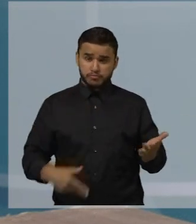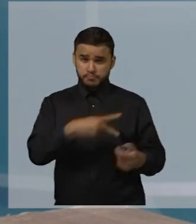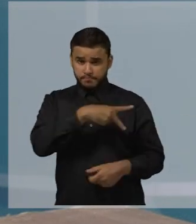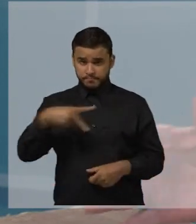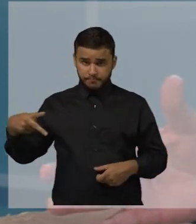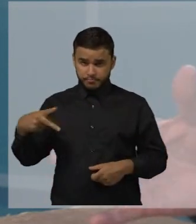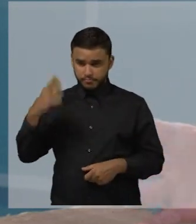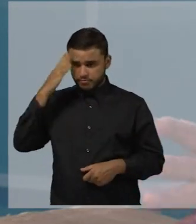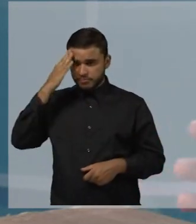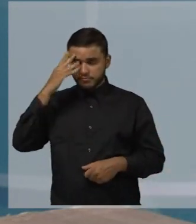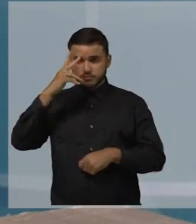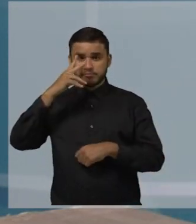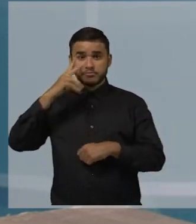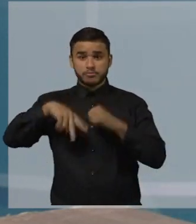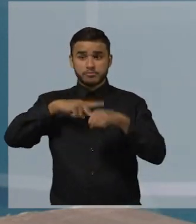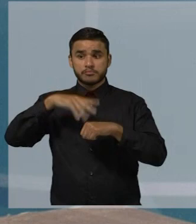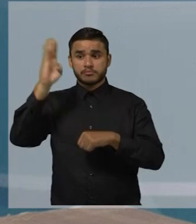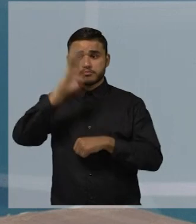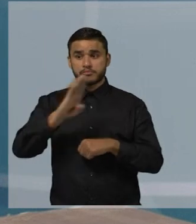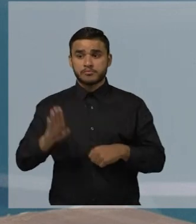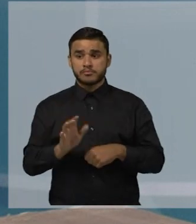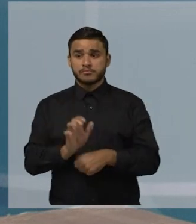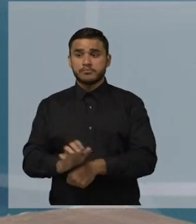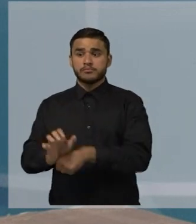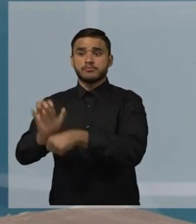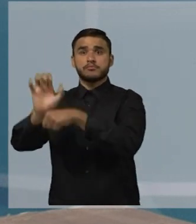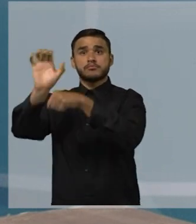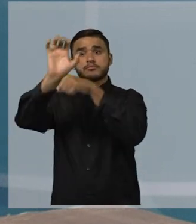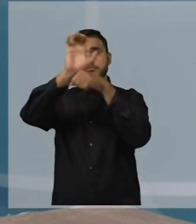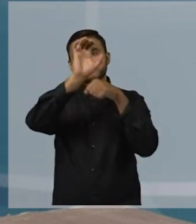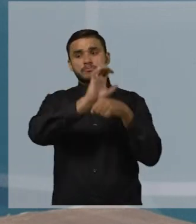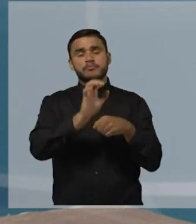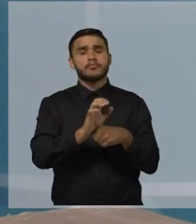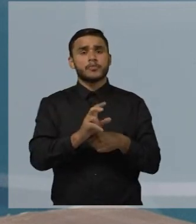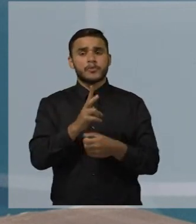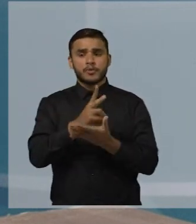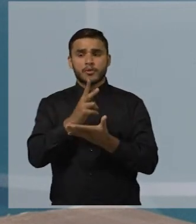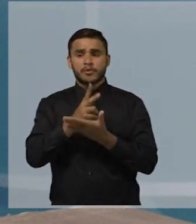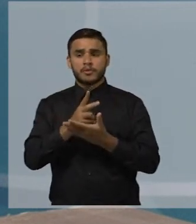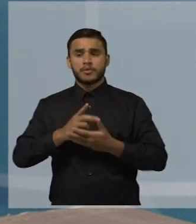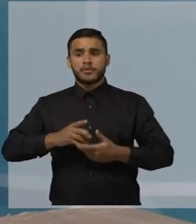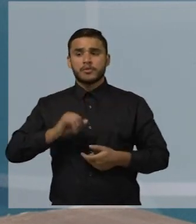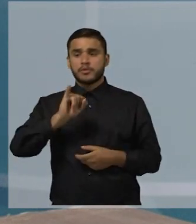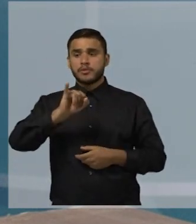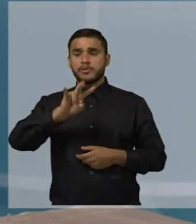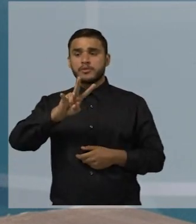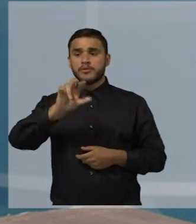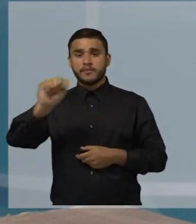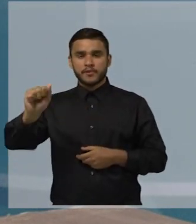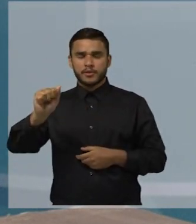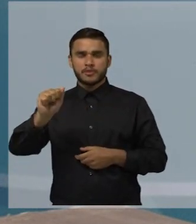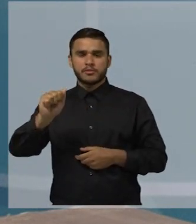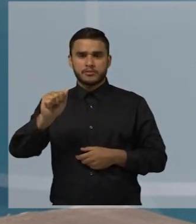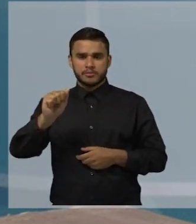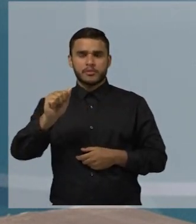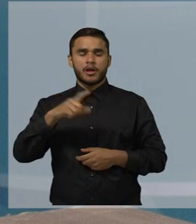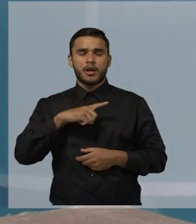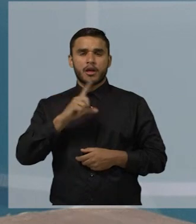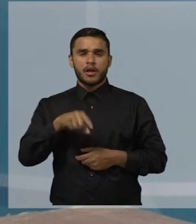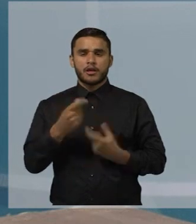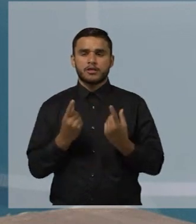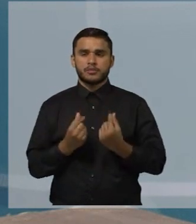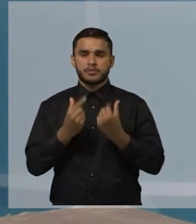anunciado, essa concentração federal deverá até aumentar. Com a criação do que seria um IVA nacional,